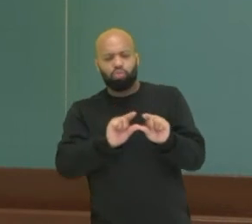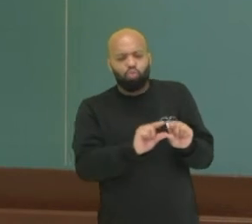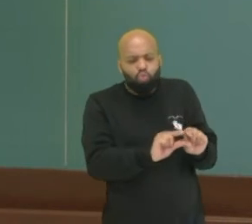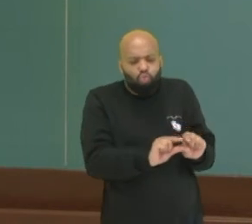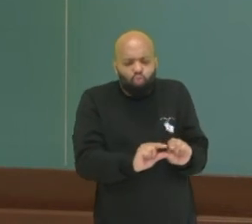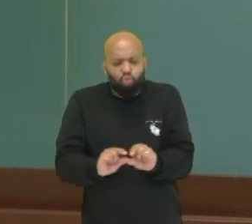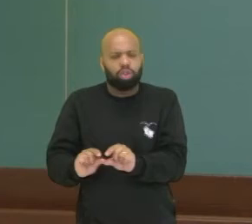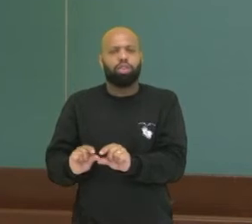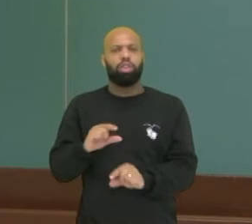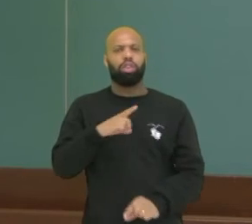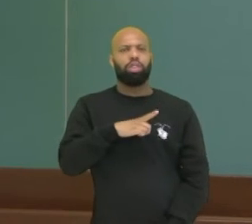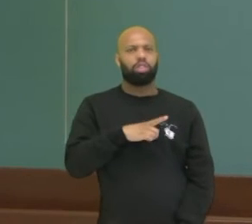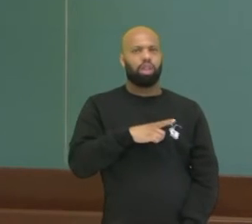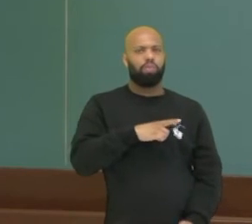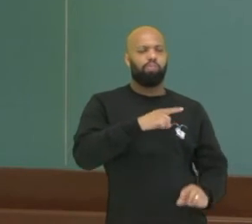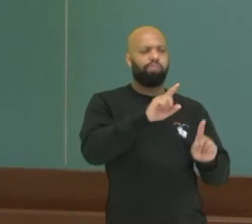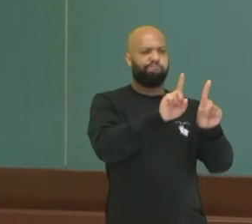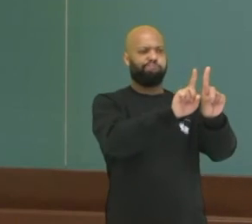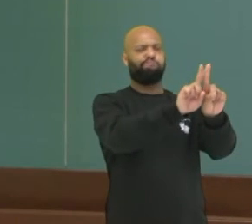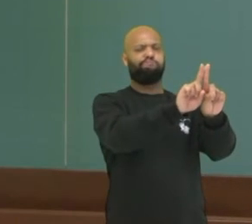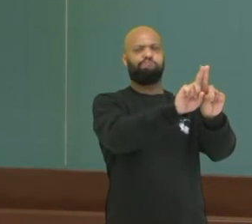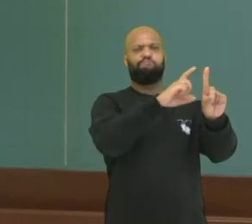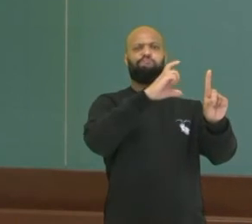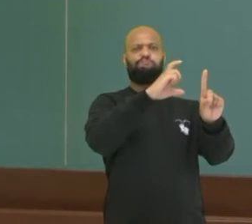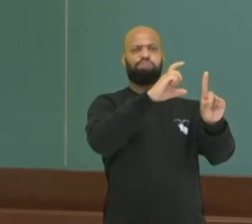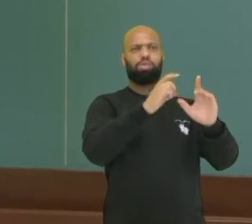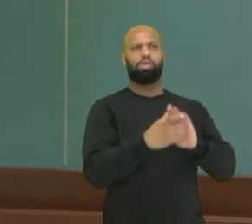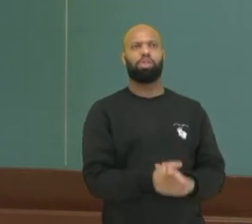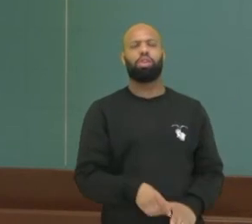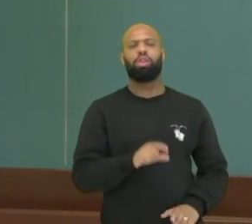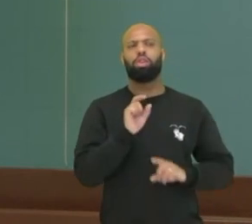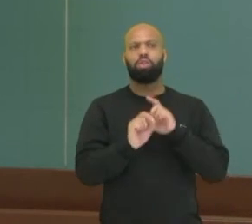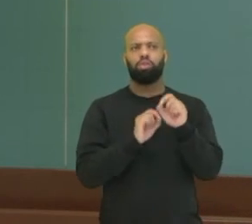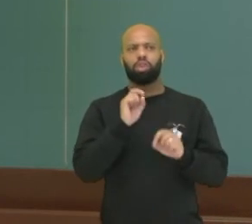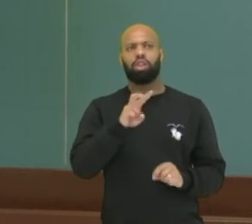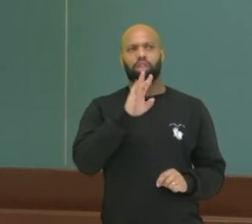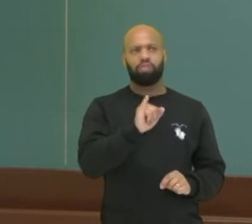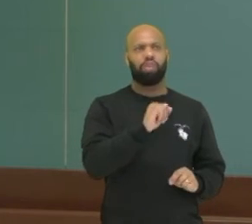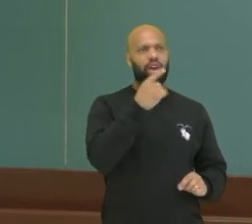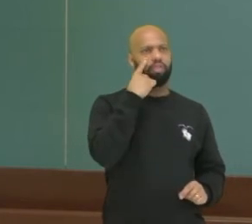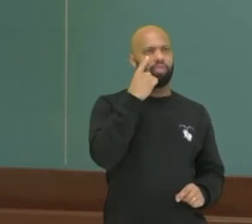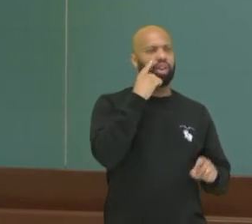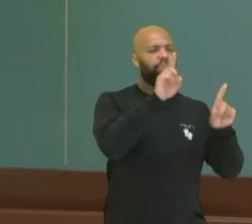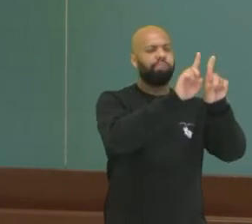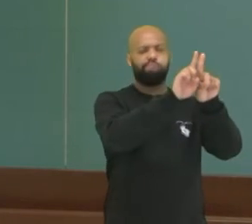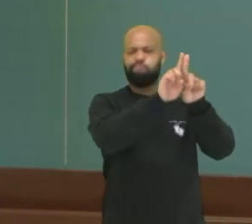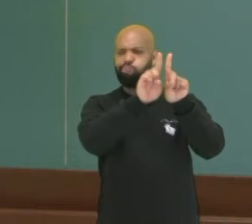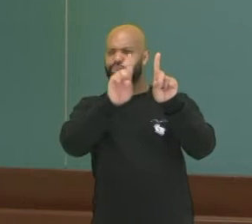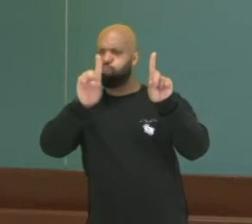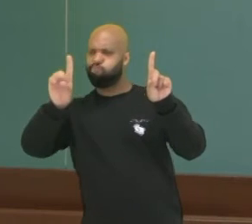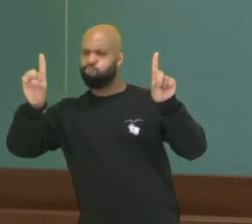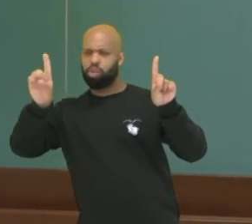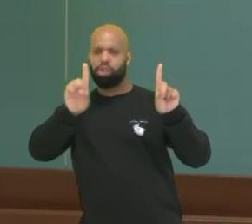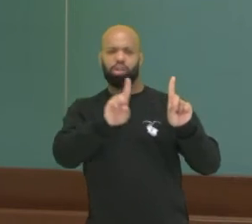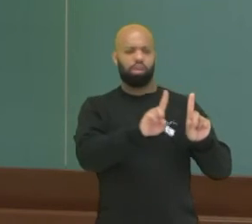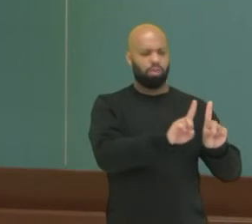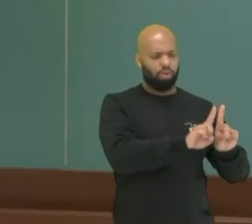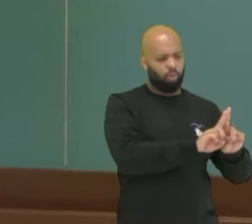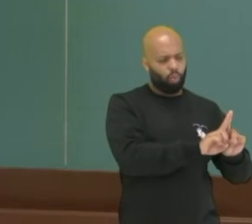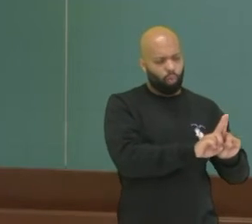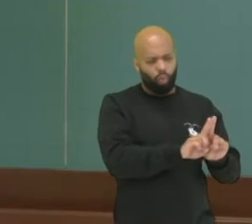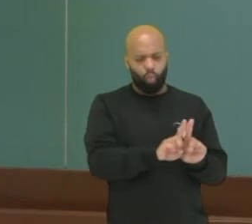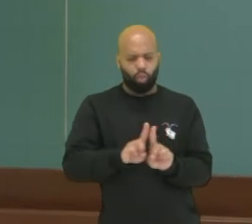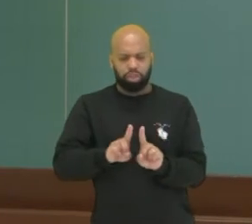cromossomos grandes. Esses cromossomos conseguimos visivelmente verificar que eles